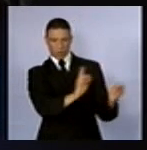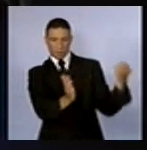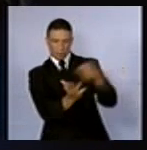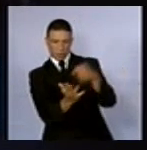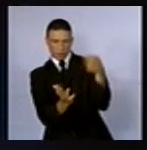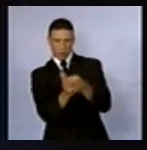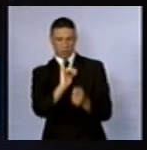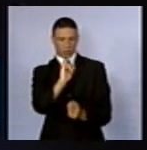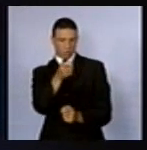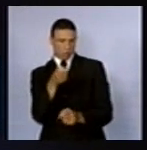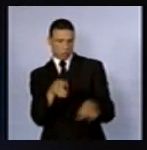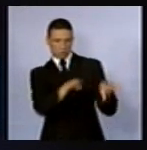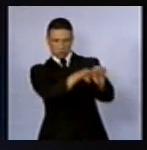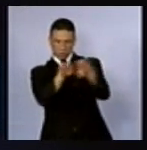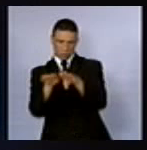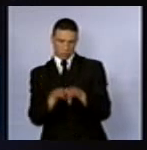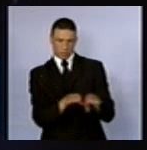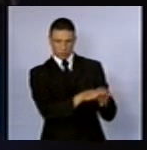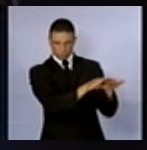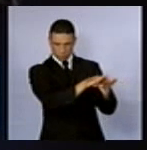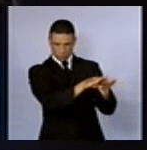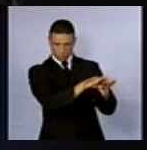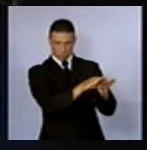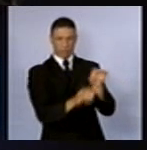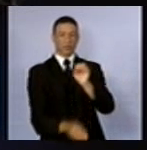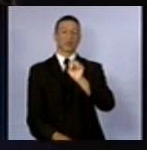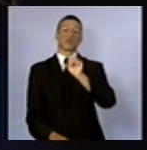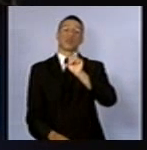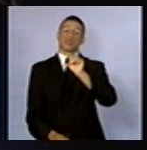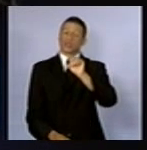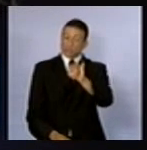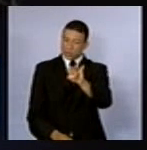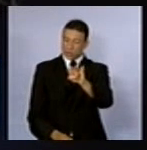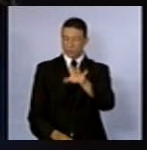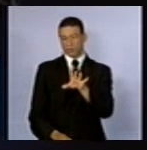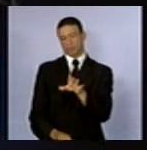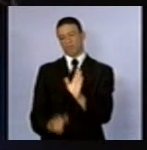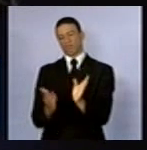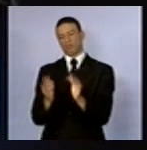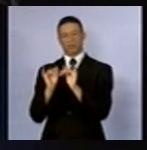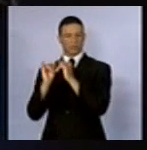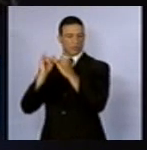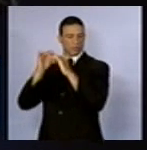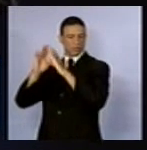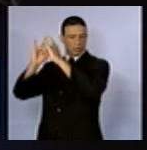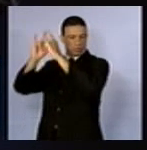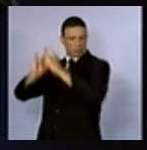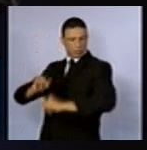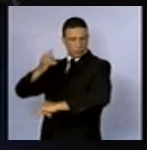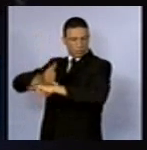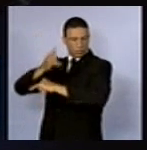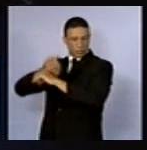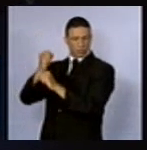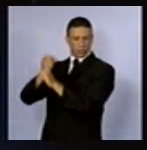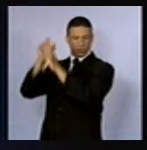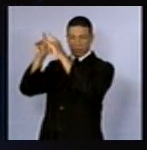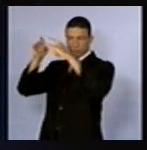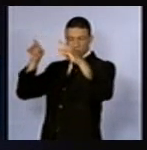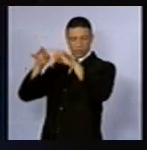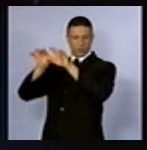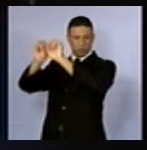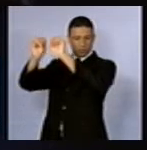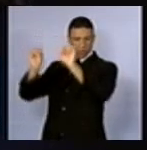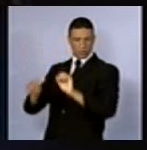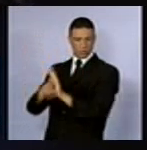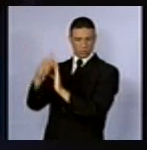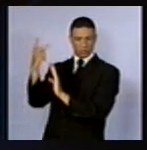consumidores e se esse se essa adequação tiver que ser feita numa instalação eh do do sistema de